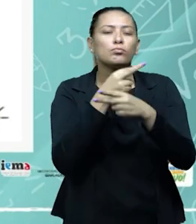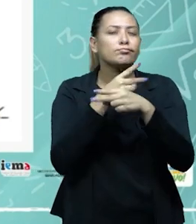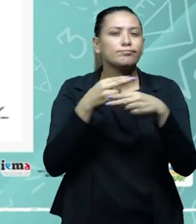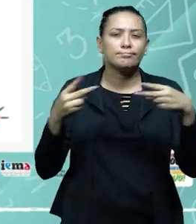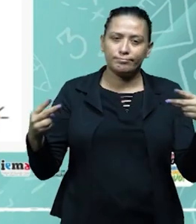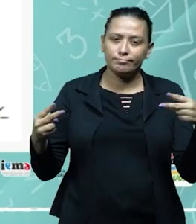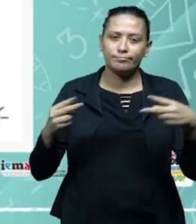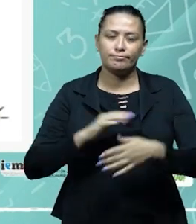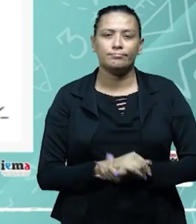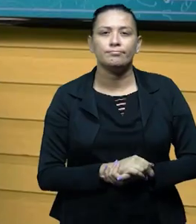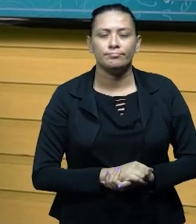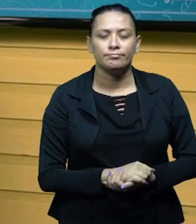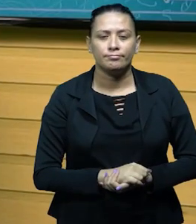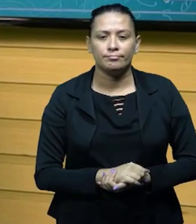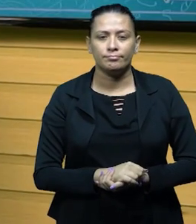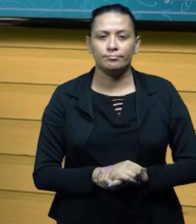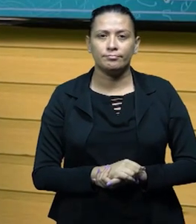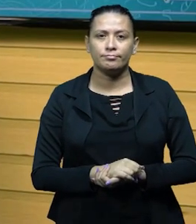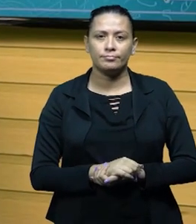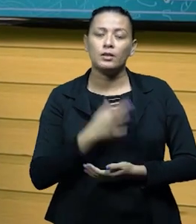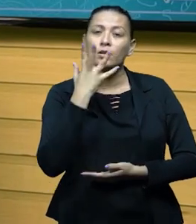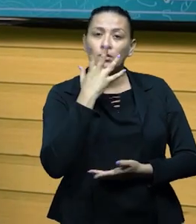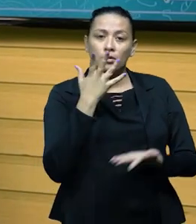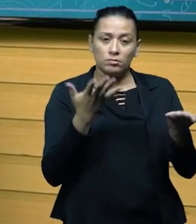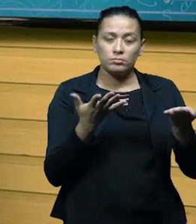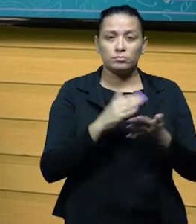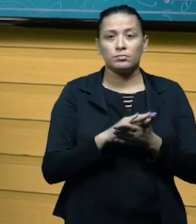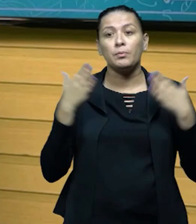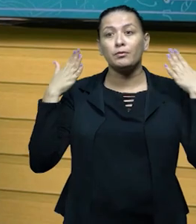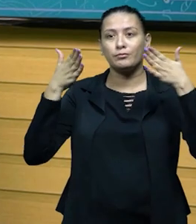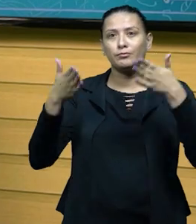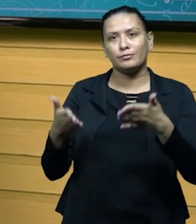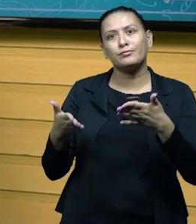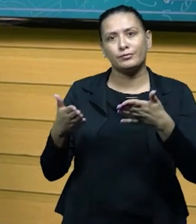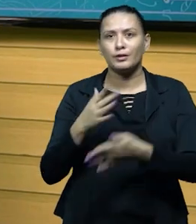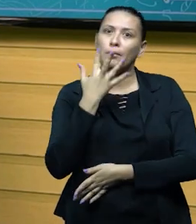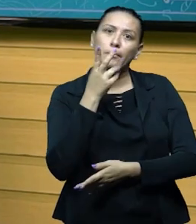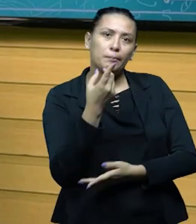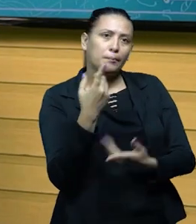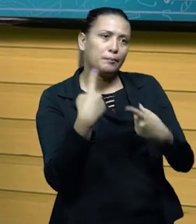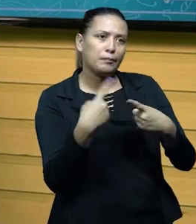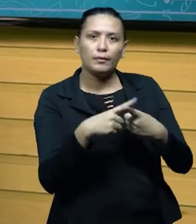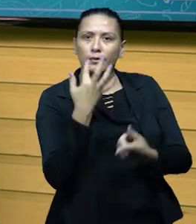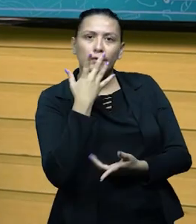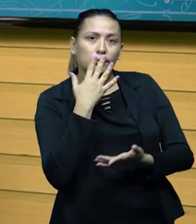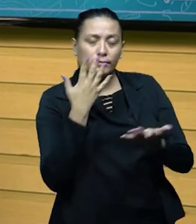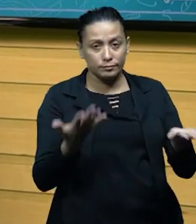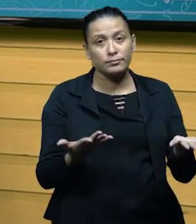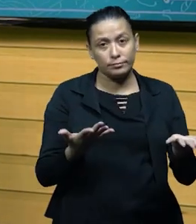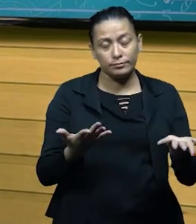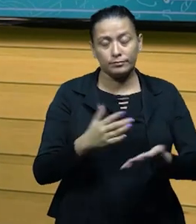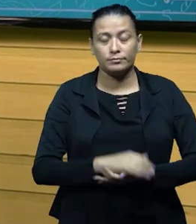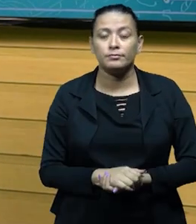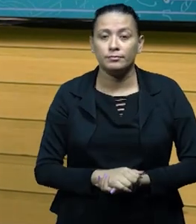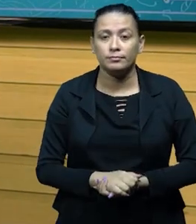variada e as cores elas Já chamam atenção por ser cor né por algo que